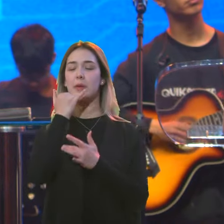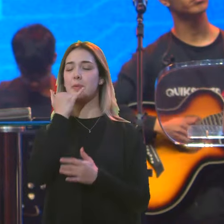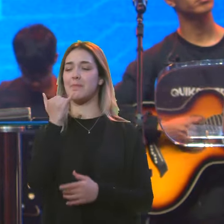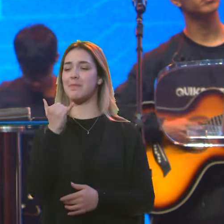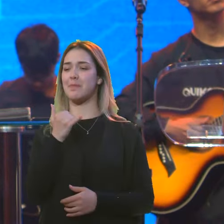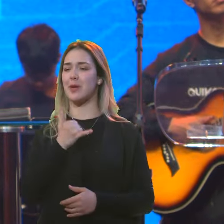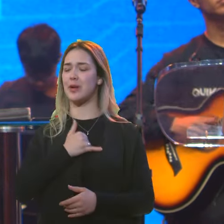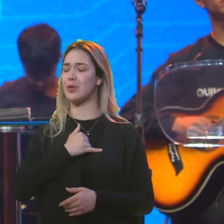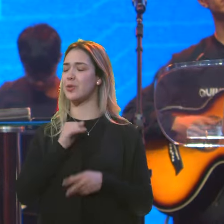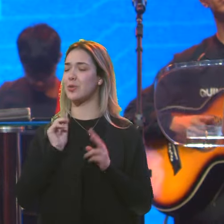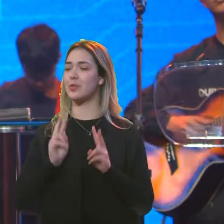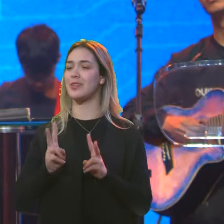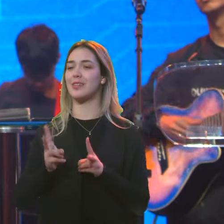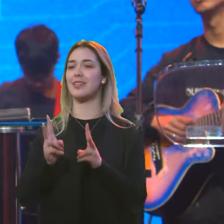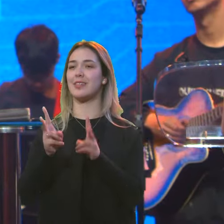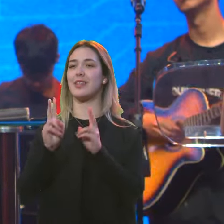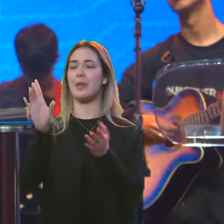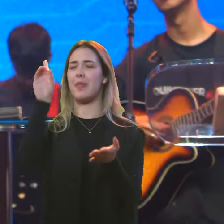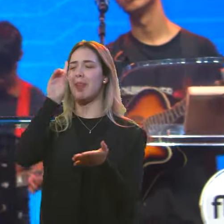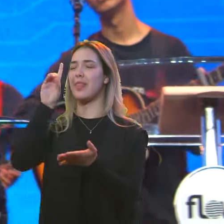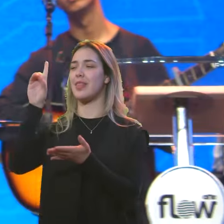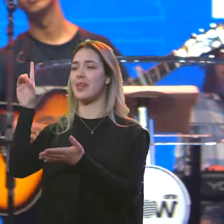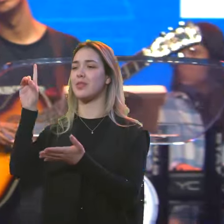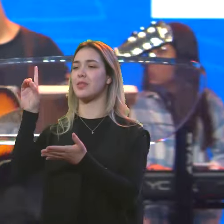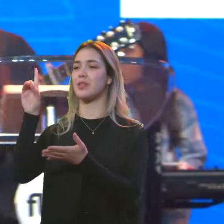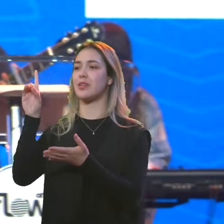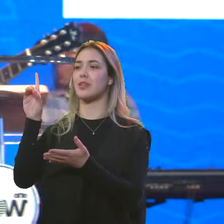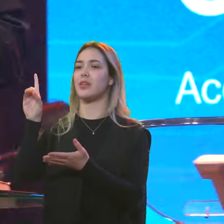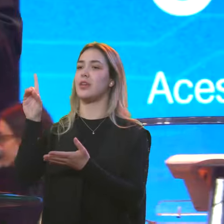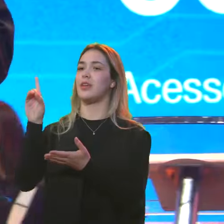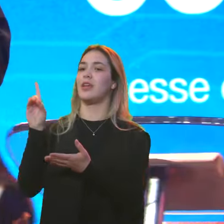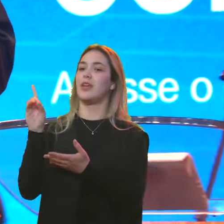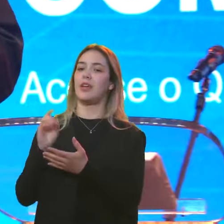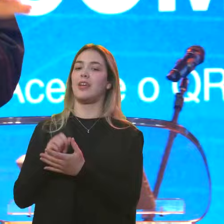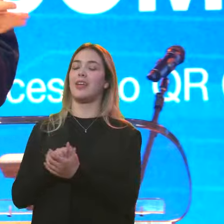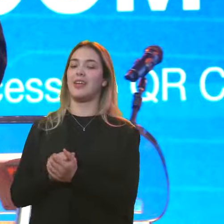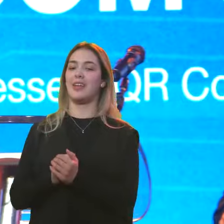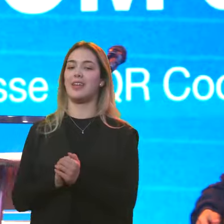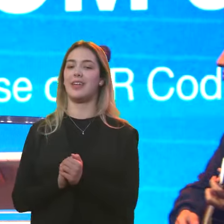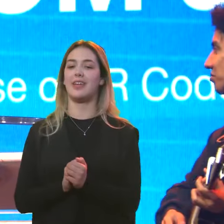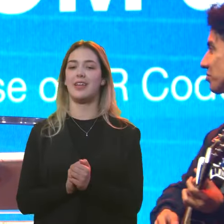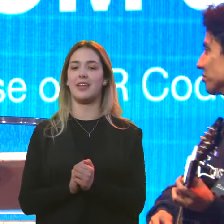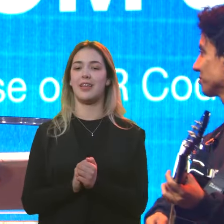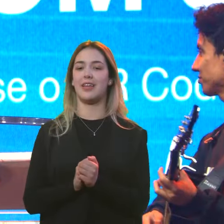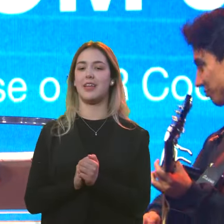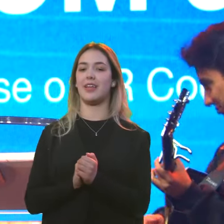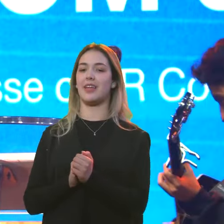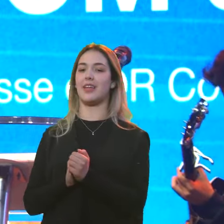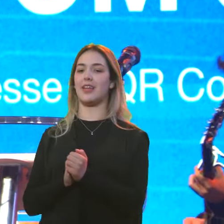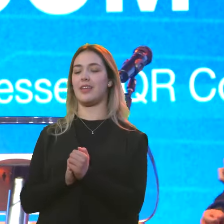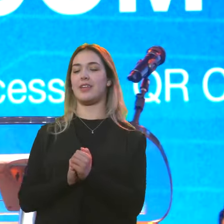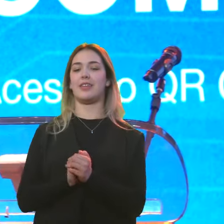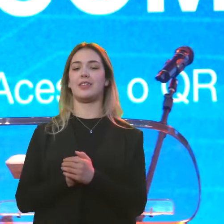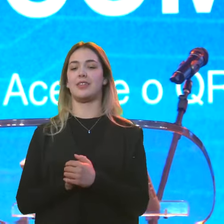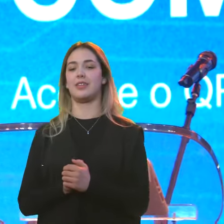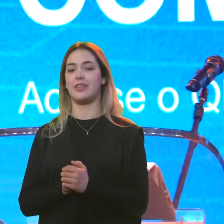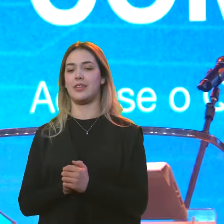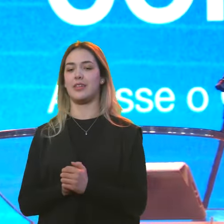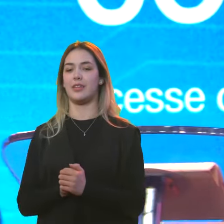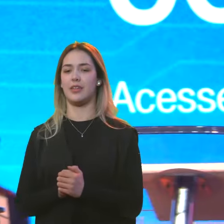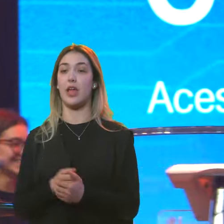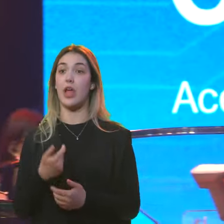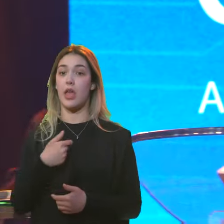é gigantesco. Mas então pastor, isso não significa que se Deus vai me perdoar depois, eu posso pecar e